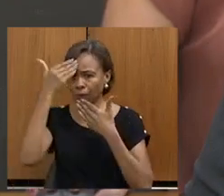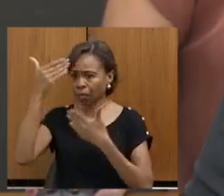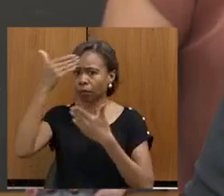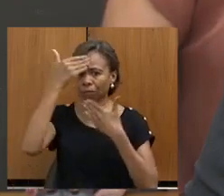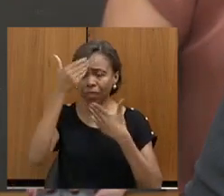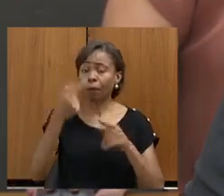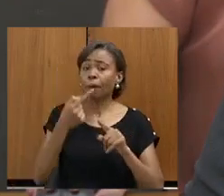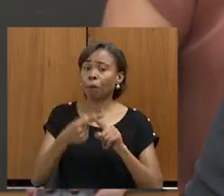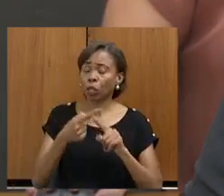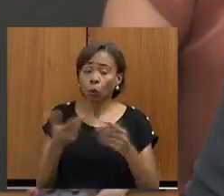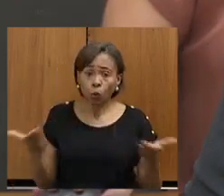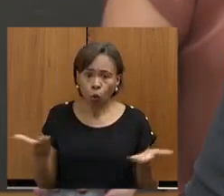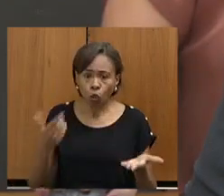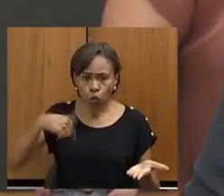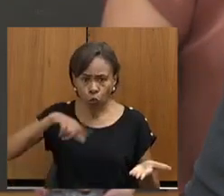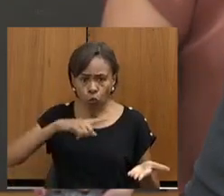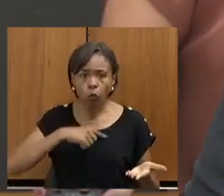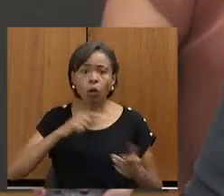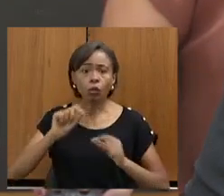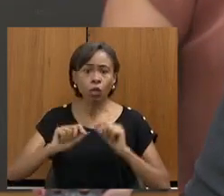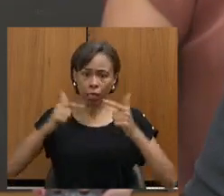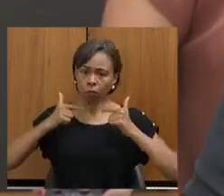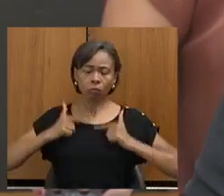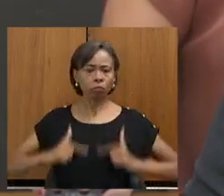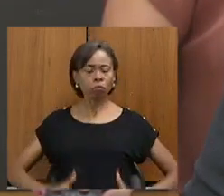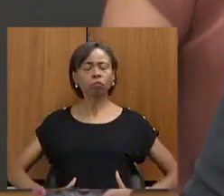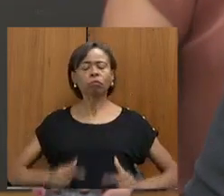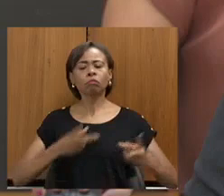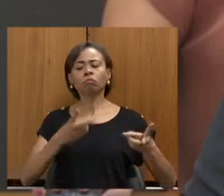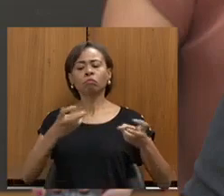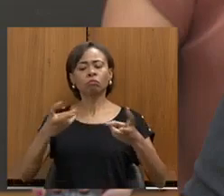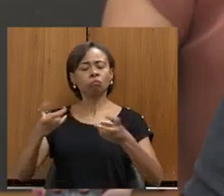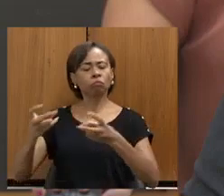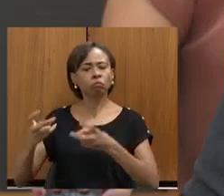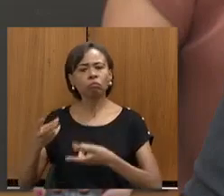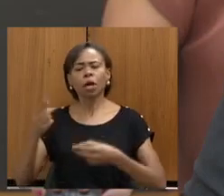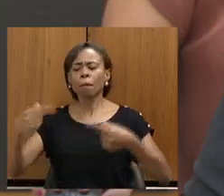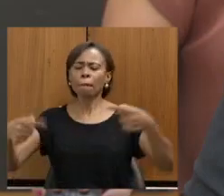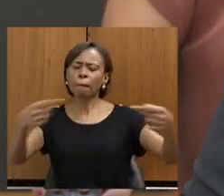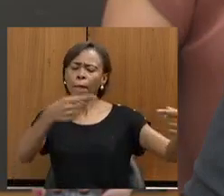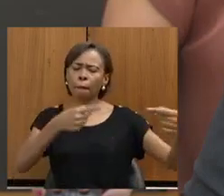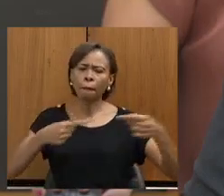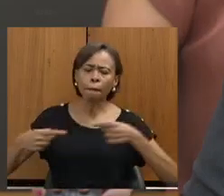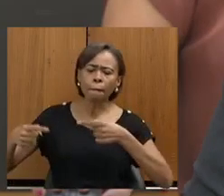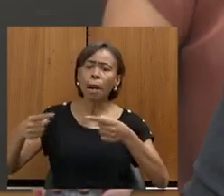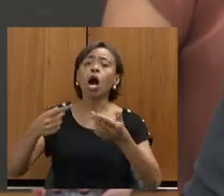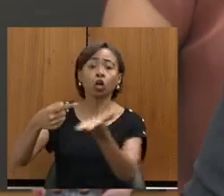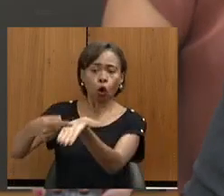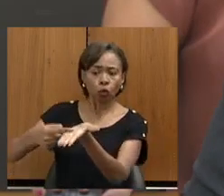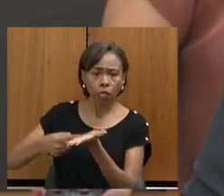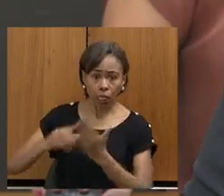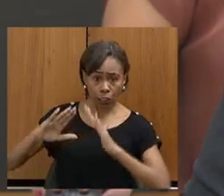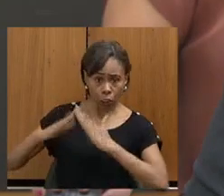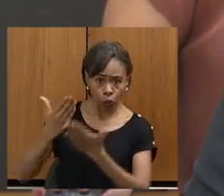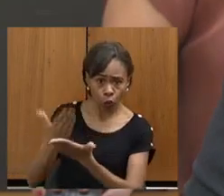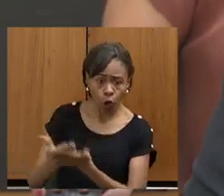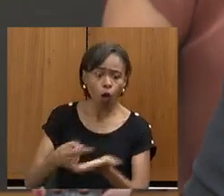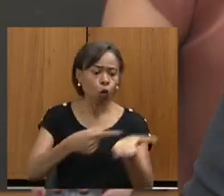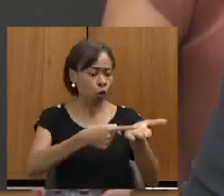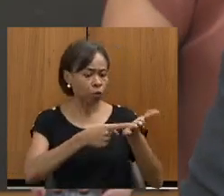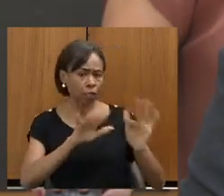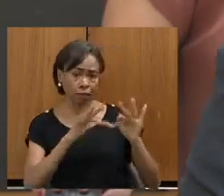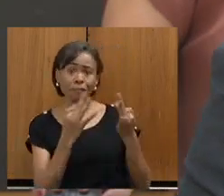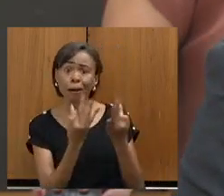com imparcialidade, vamos aqui abrir a escuta, como fizemos desde o início, convidamos os dois lados, está aqui a família do